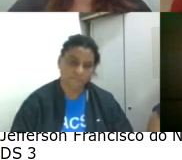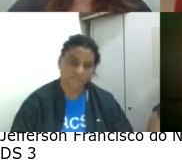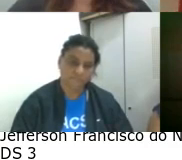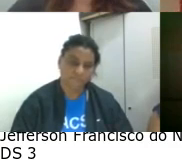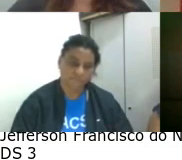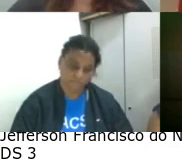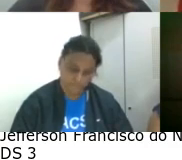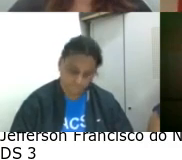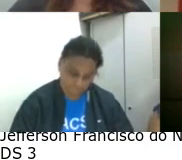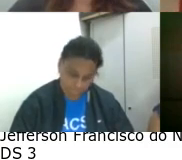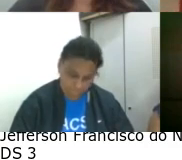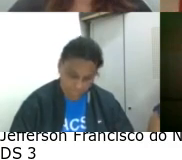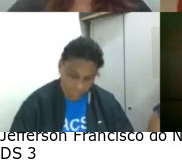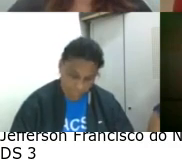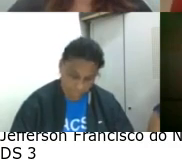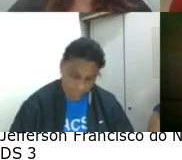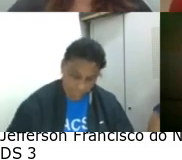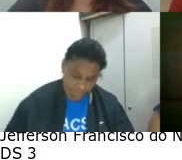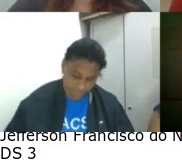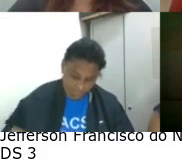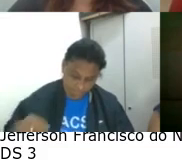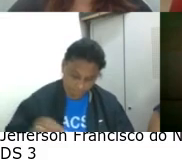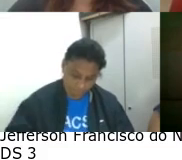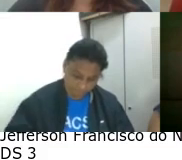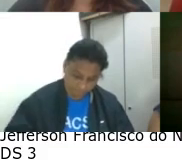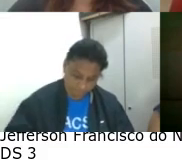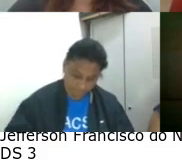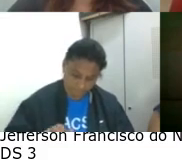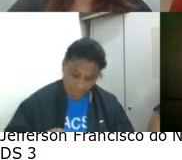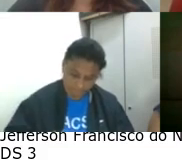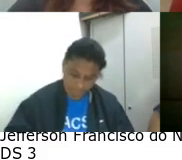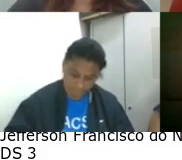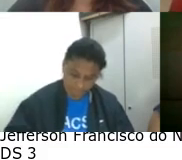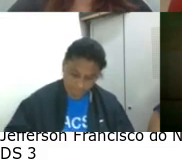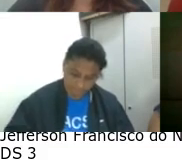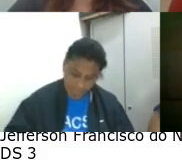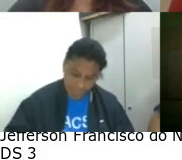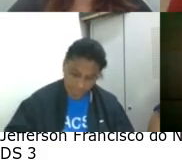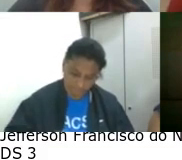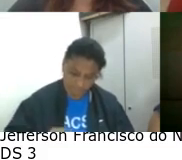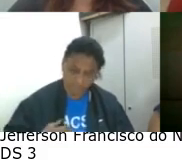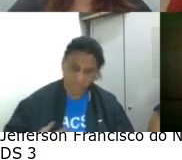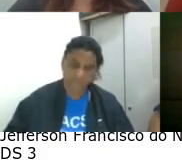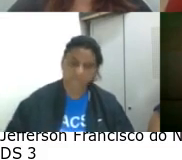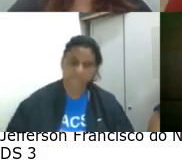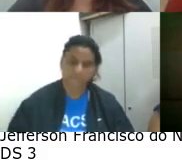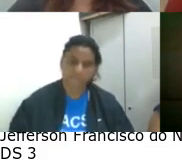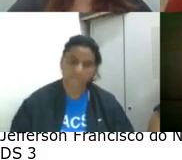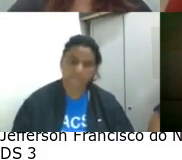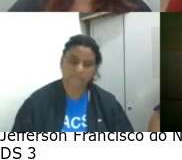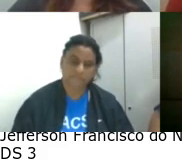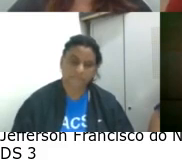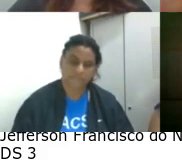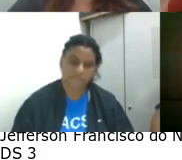ONG e que a gente saiba que a gente vai ter essa linha de acompanhamento junto com a gente então o tratamento